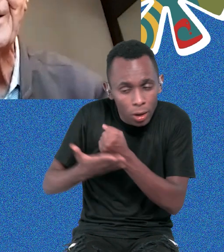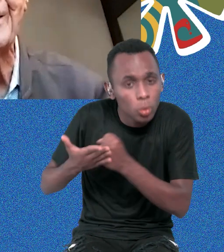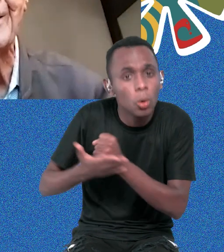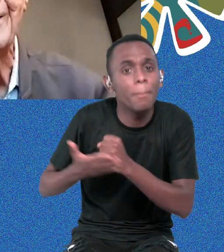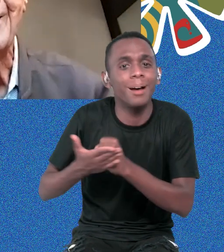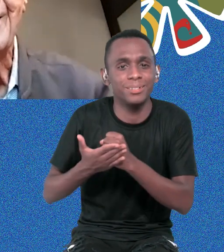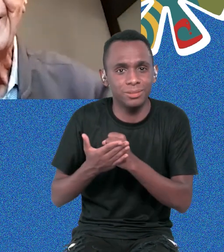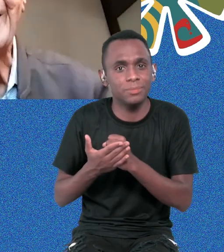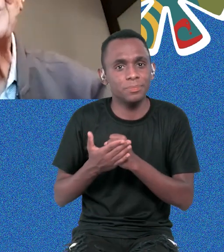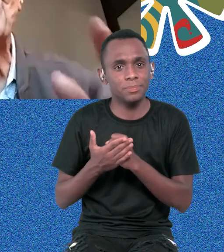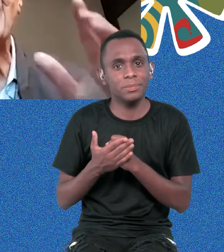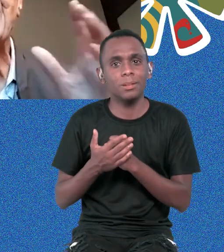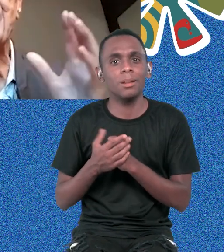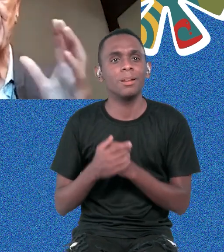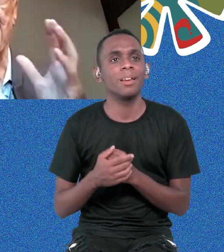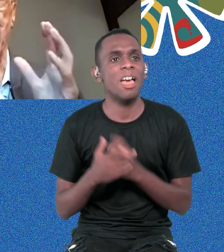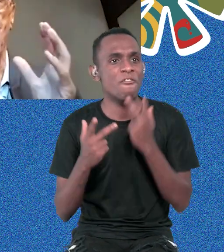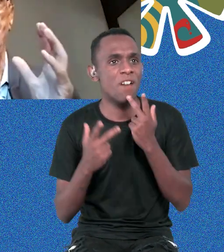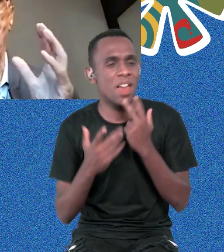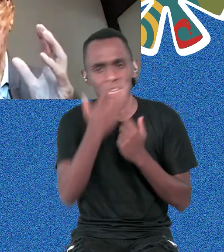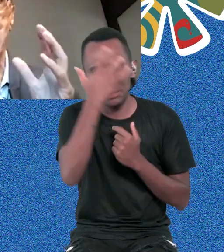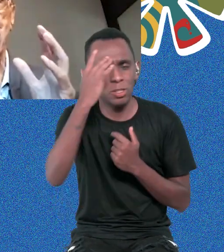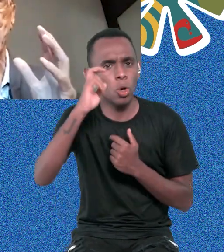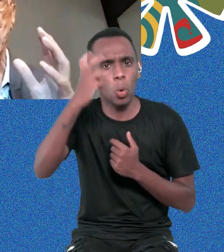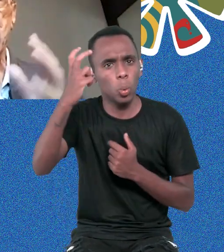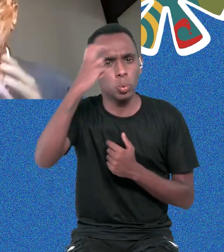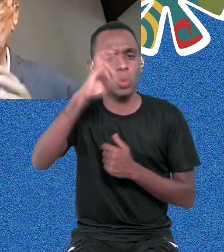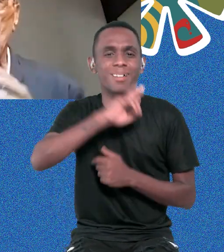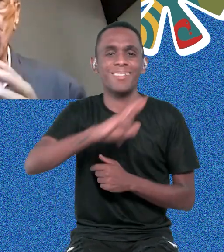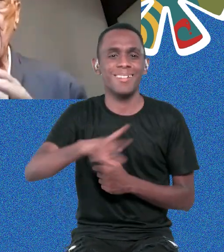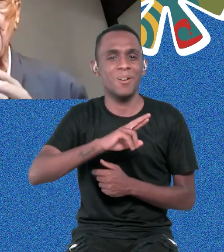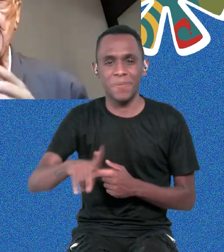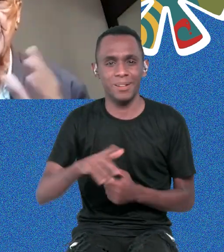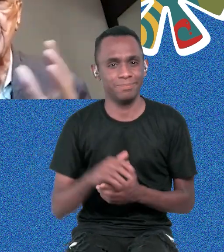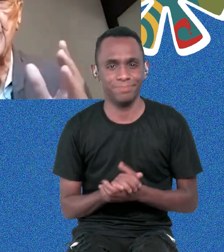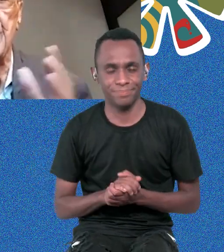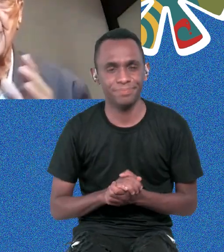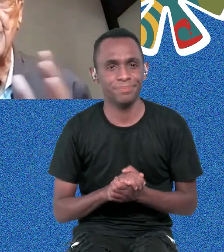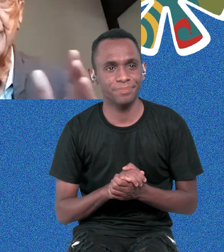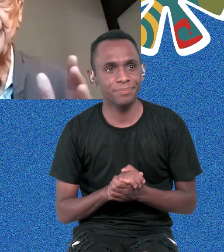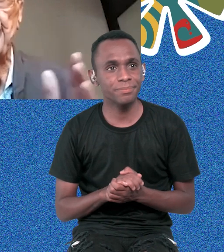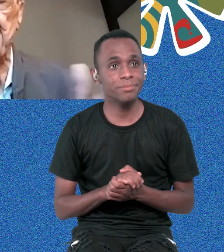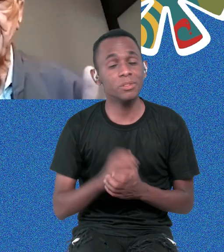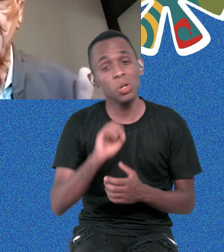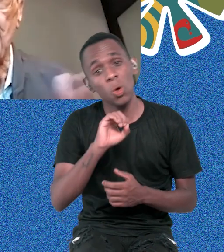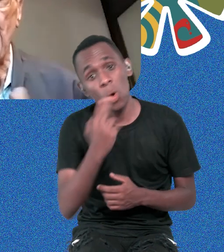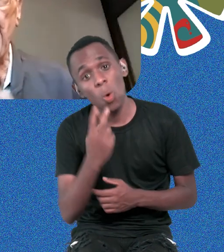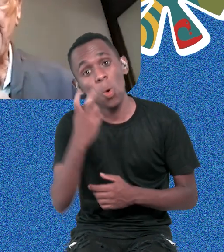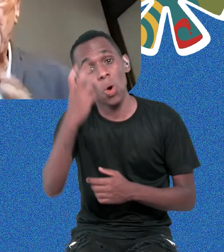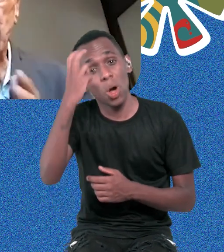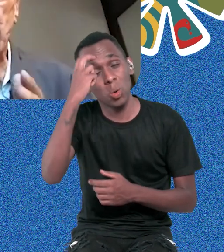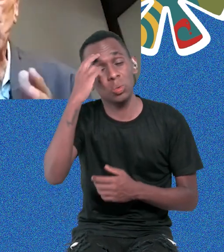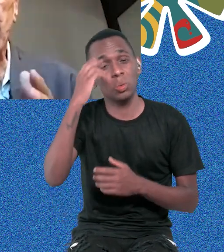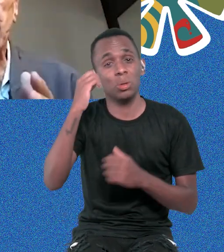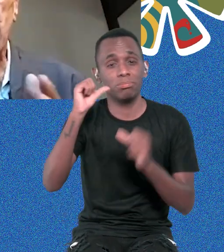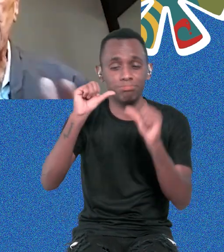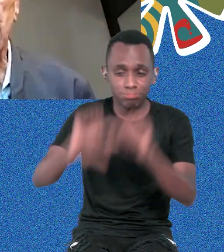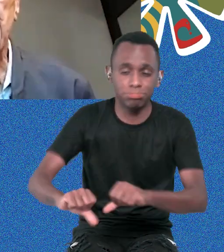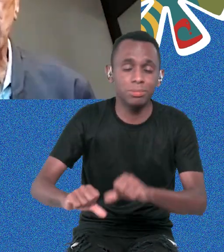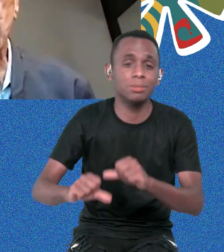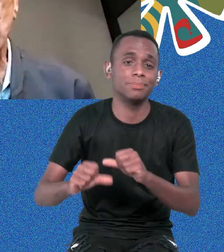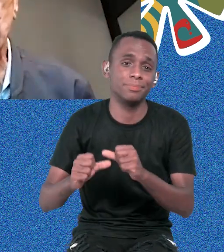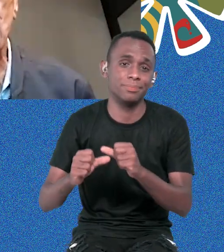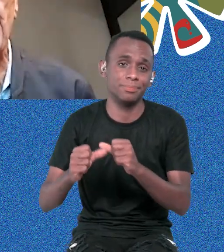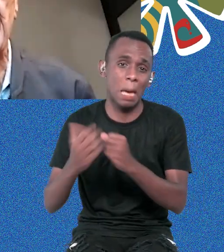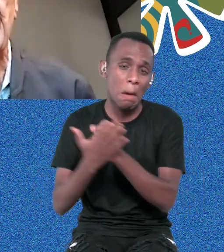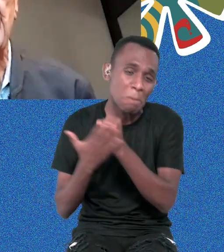não de humanidade. Isto é Sem terrível. cultura. Sem Sem cultura. cultura. Ou com Em uma estado cultura de natureza, inferior,